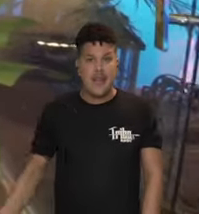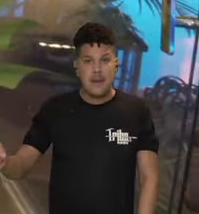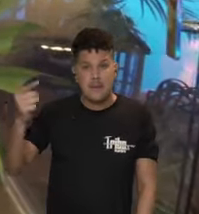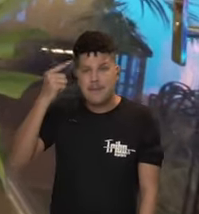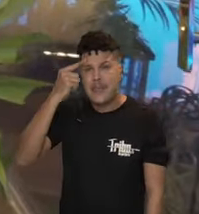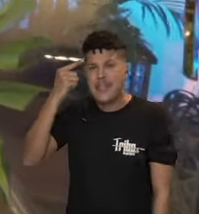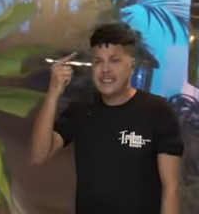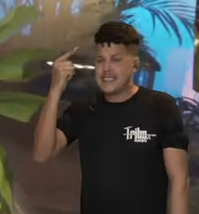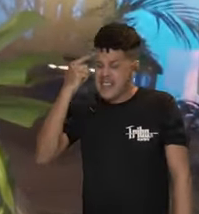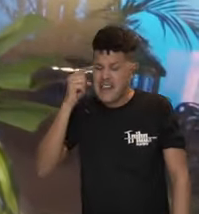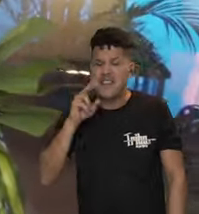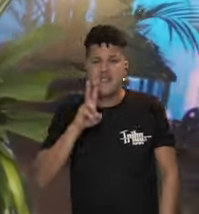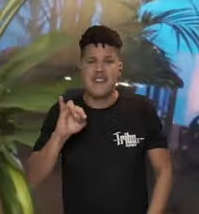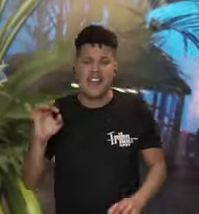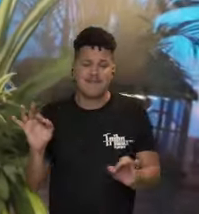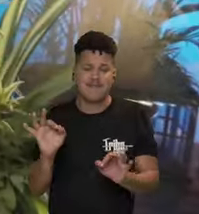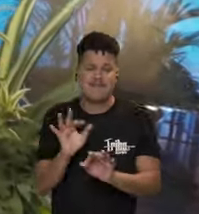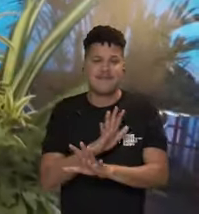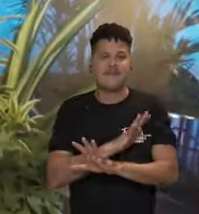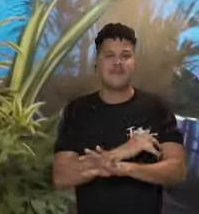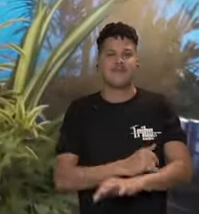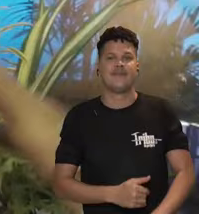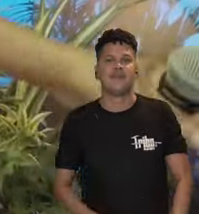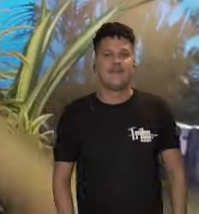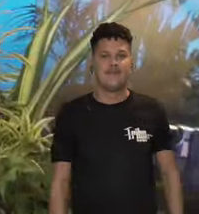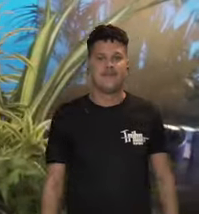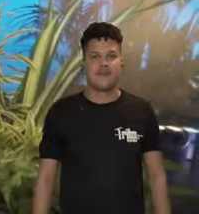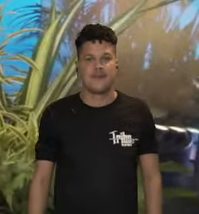Pensa que é passageiro.